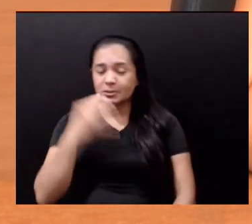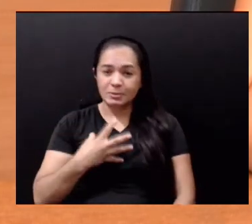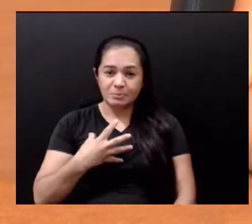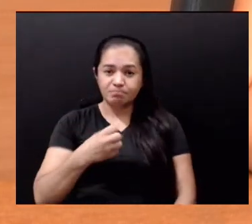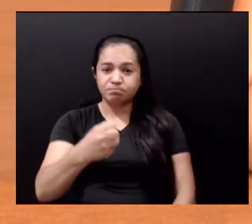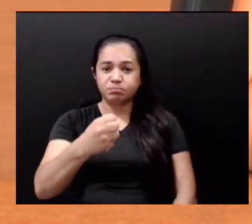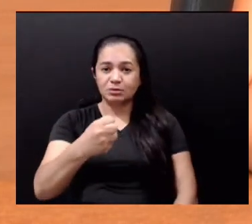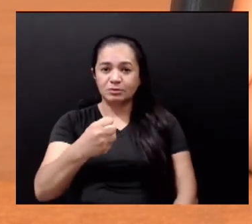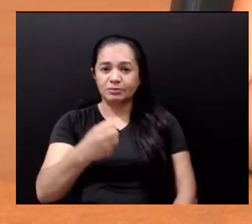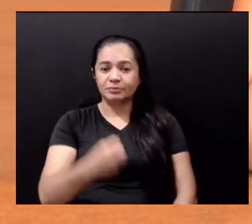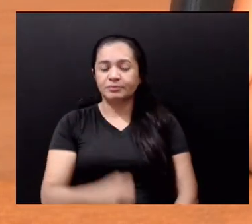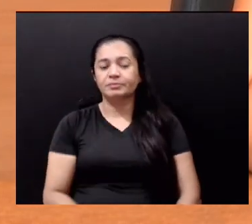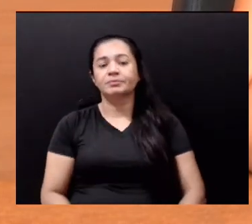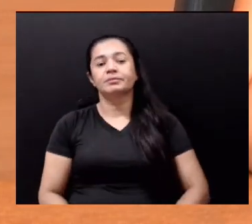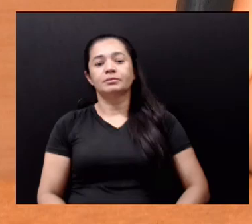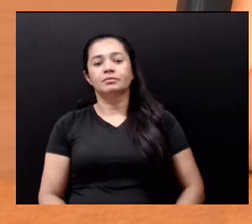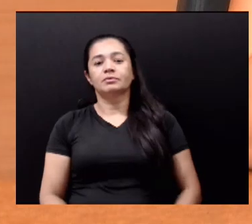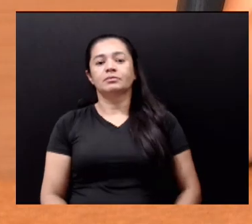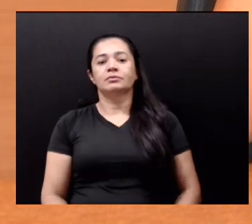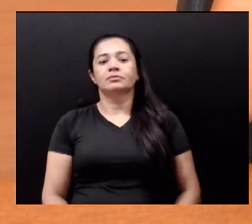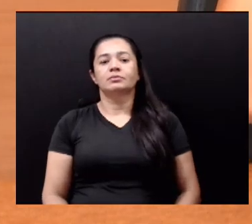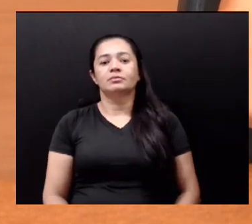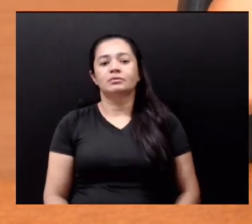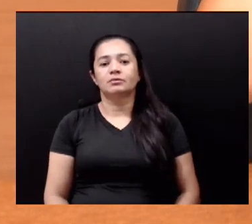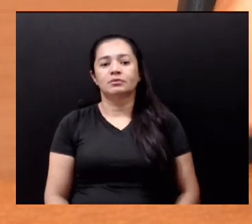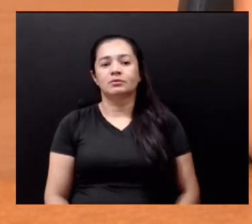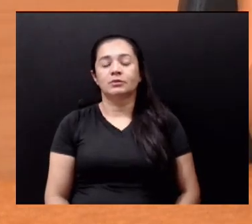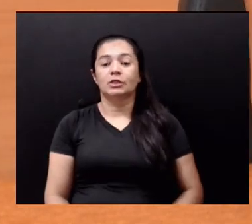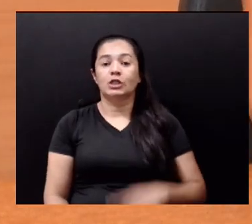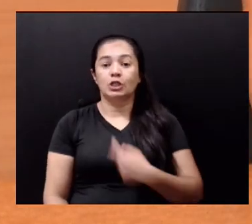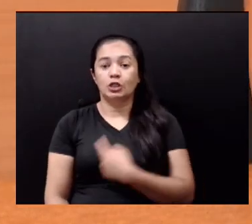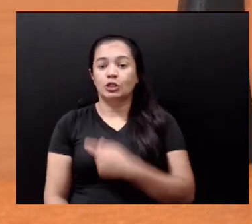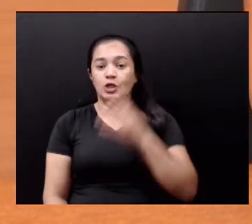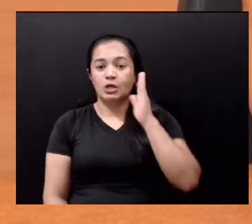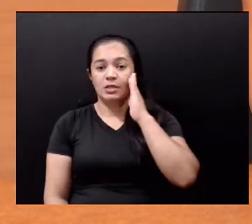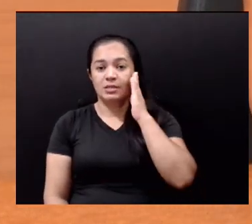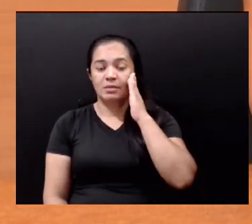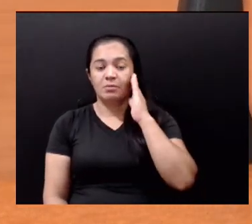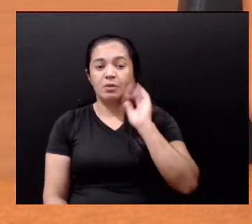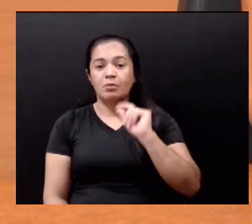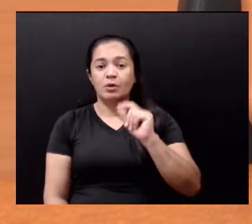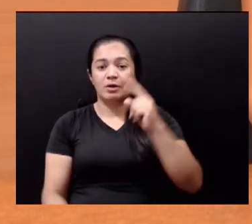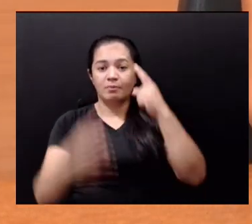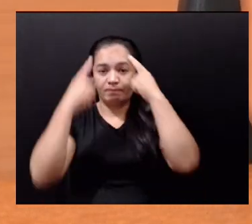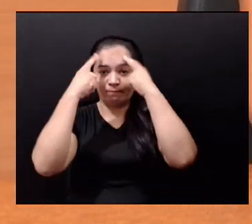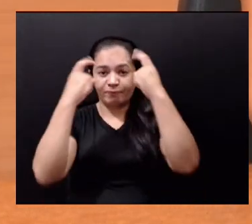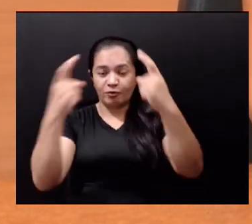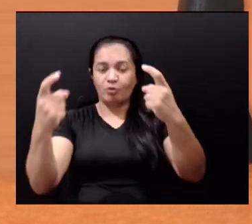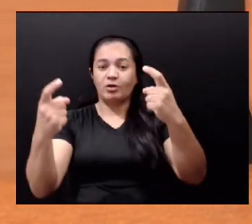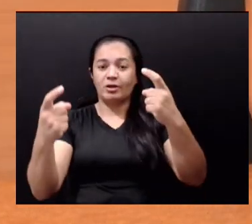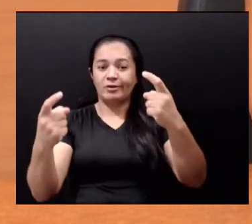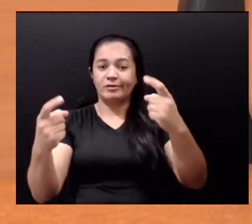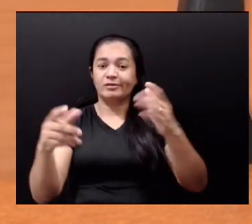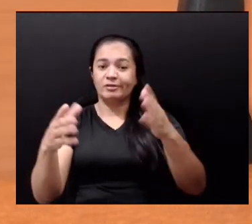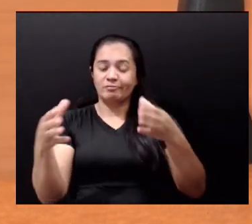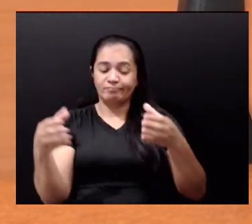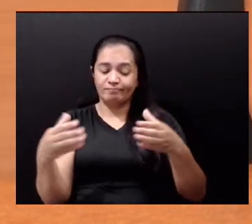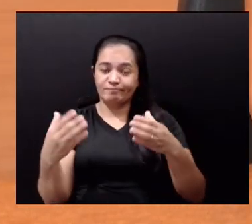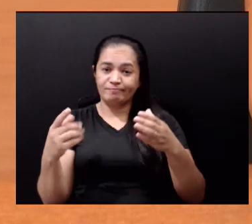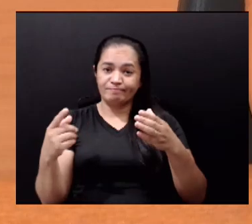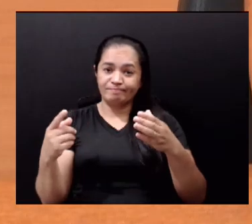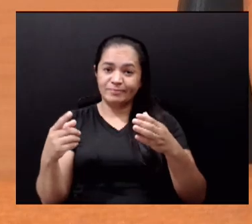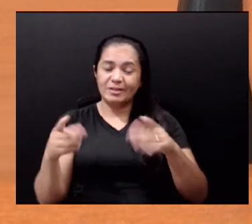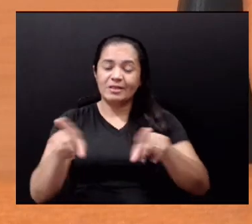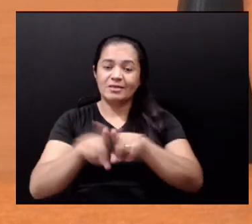própria vida. E a gente sabe que a violência é um componente disso, né? A violência contra as mulheres, né, que acontece sobretudo dentro